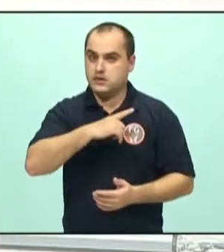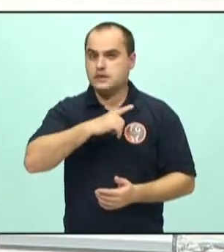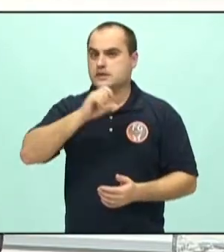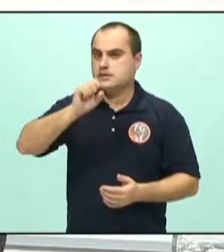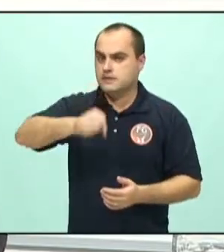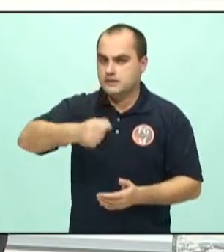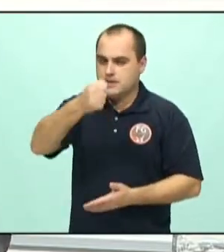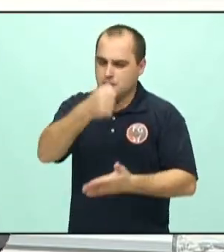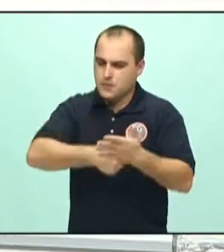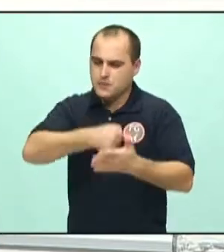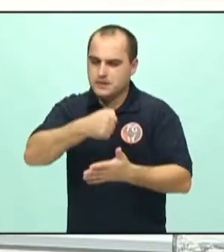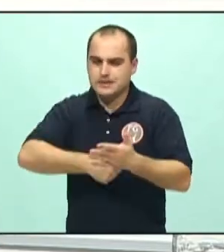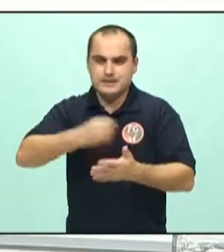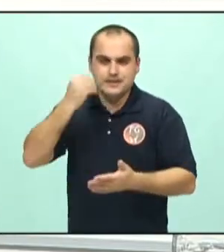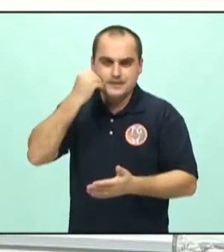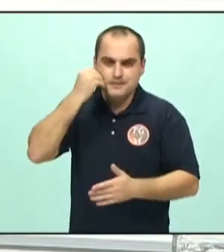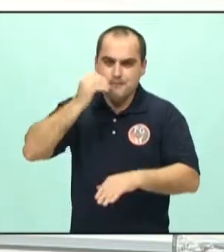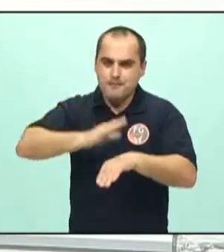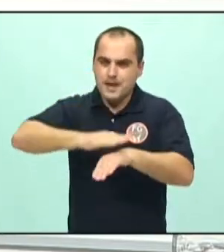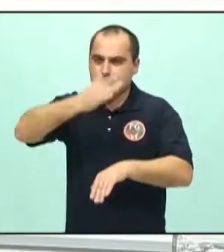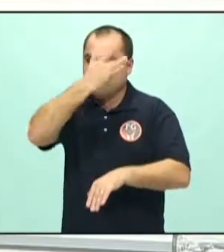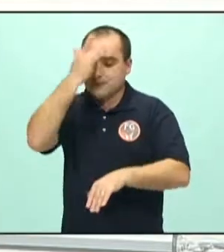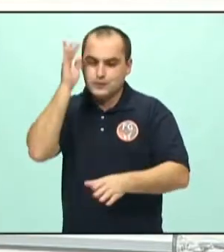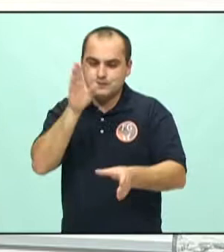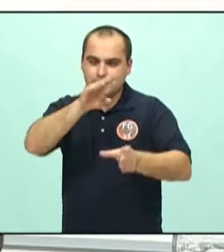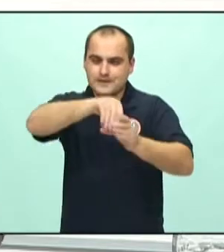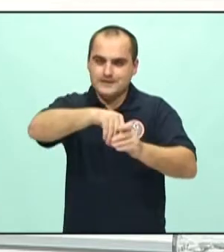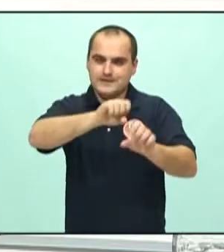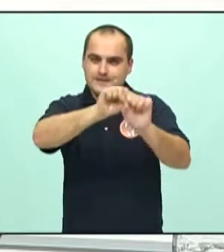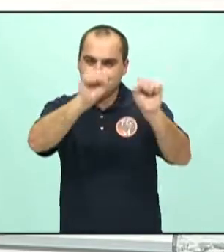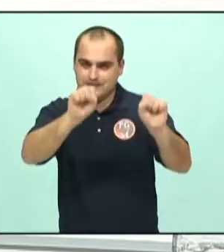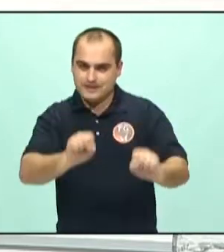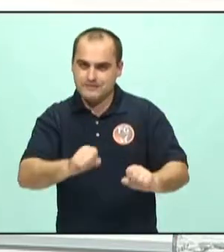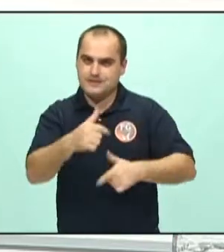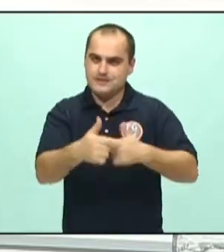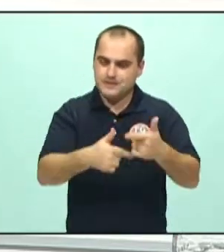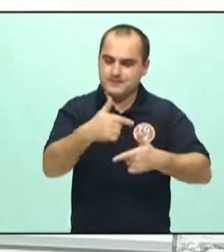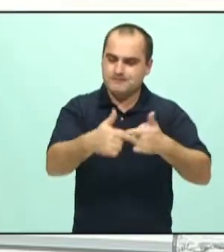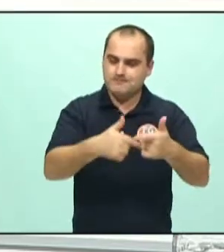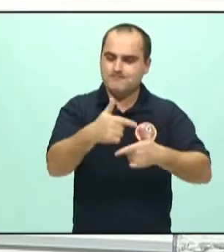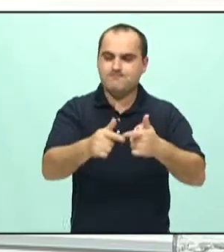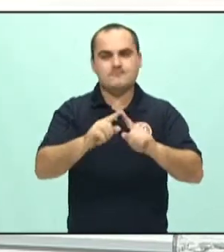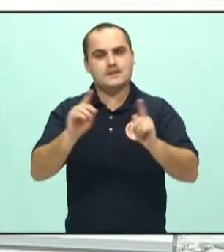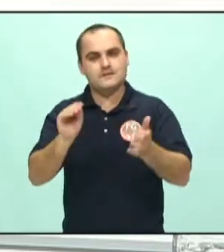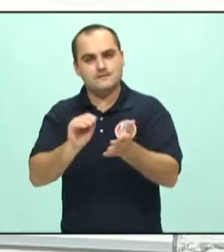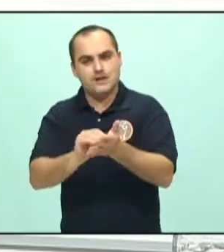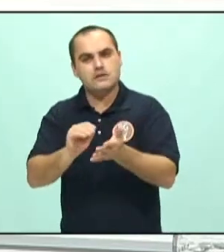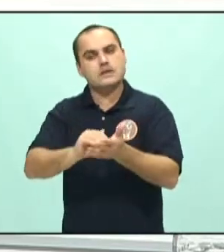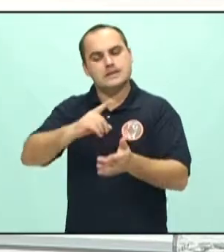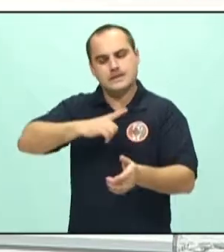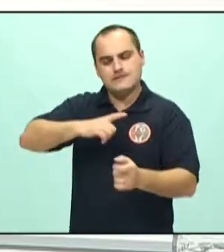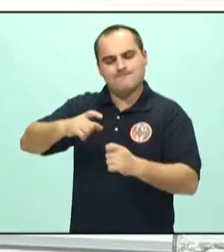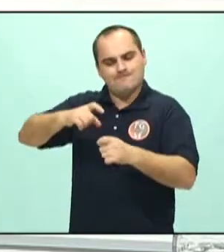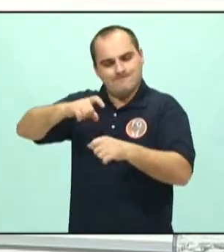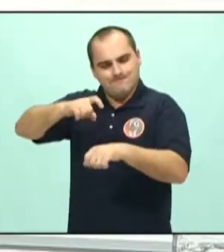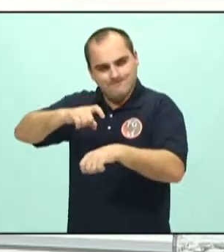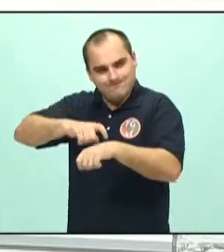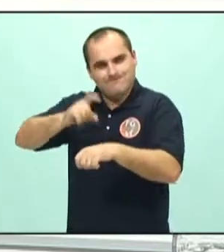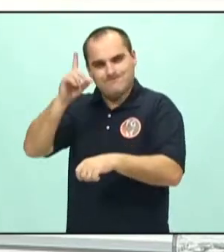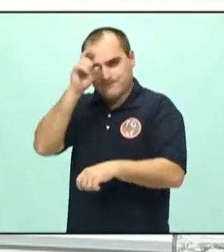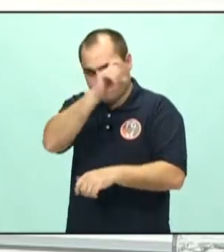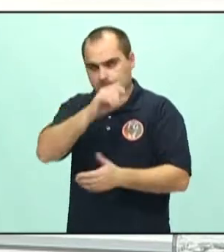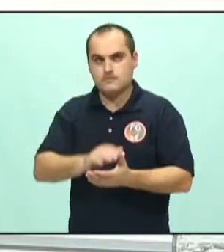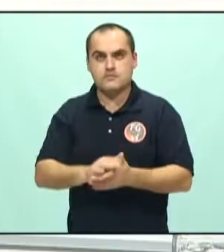existe uma luta para que nós possamos colocar mais pessoas no sistema, existem algumas dificuldades para isso, mas